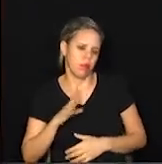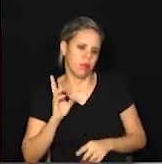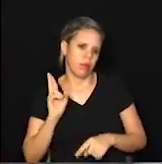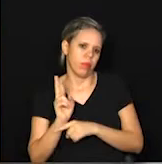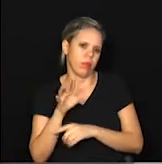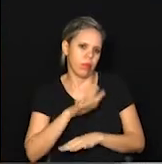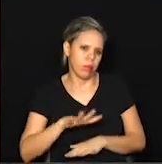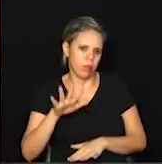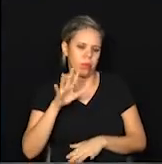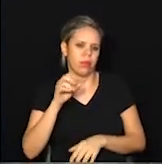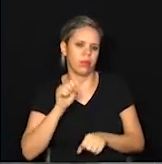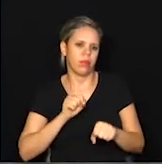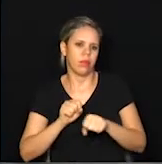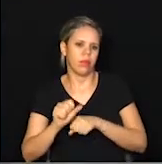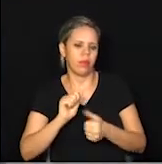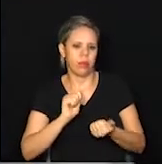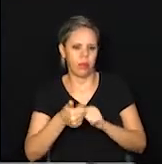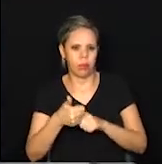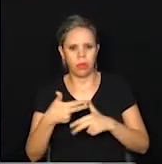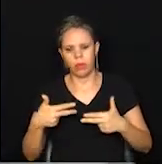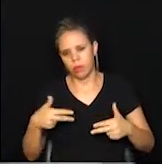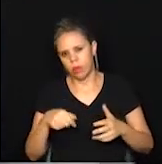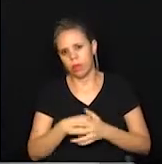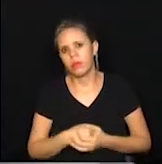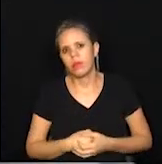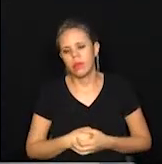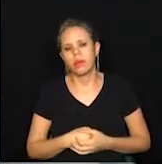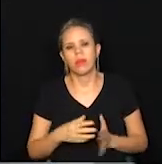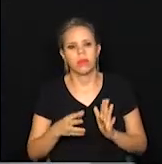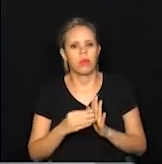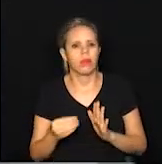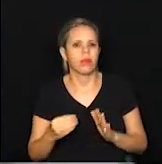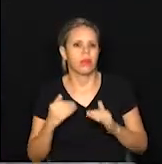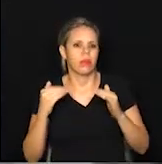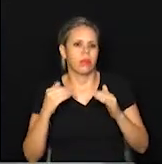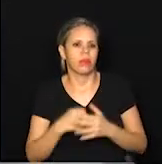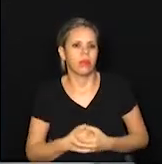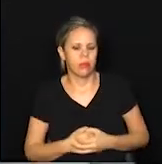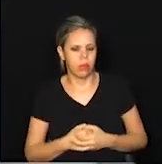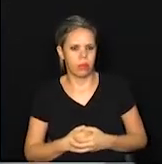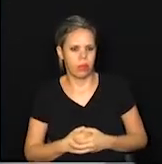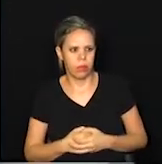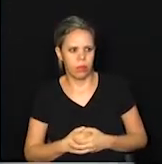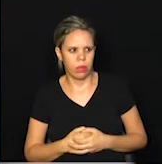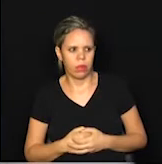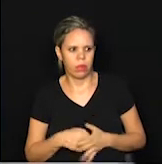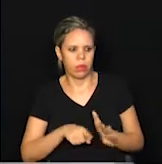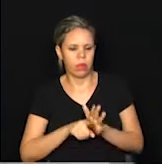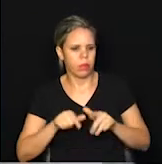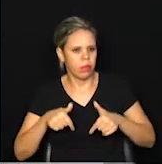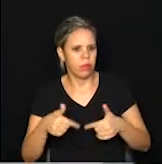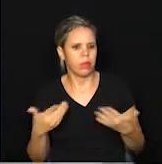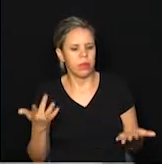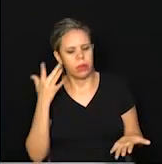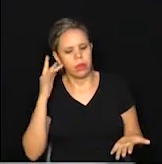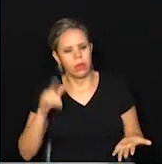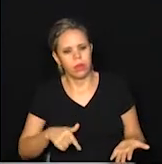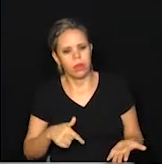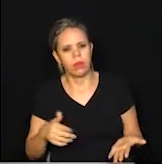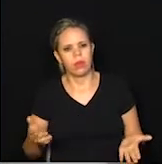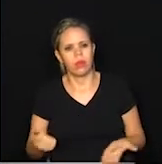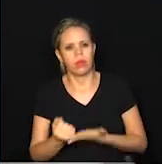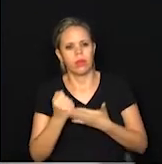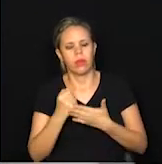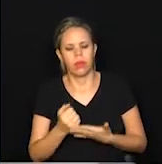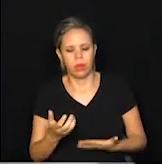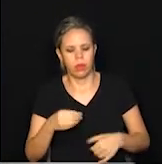representação, para a formação de atletas, para as modalidades em si. Eu acho que é isso que a gente tem que buscar. Mas eu acho que eram essas contribuições que eu